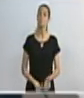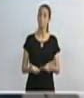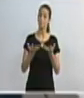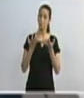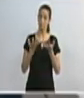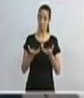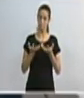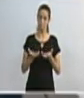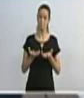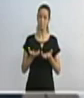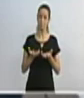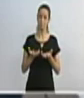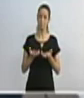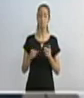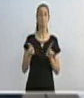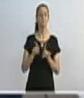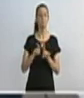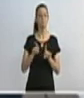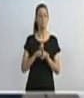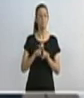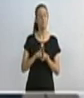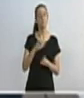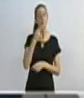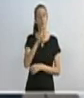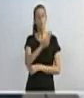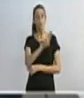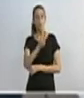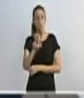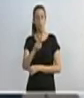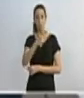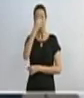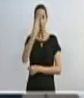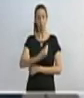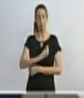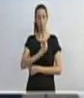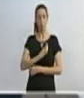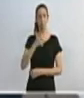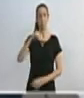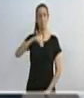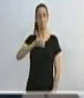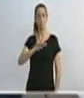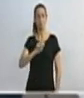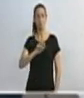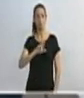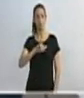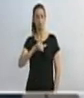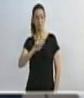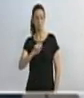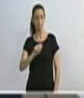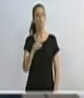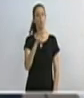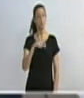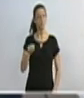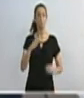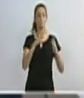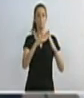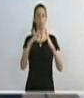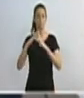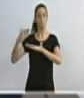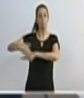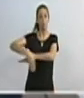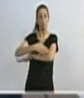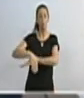Quero destacar a presença e registrar a presença da senhora Maria das Graças Vessol, Associação de Moradores da Rua